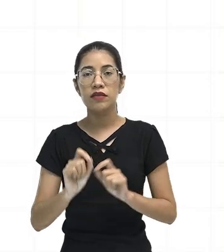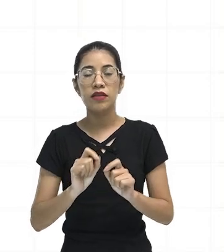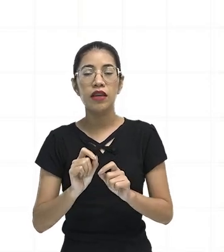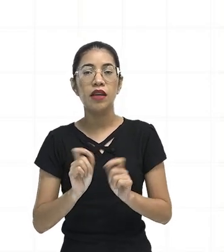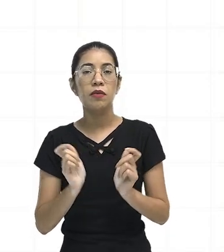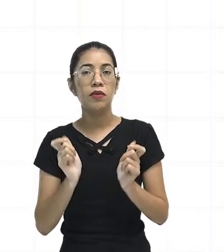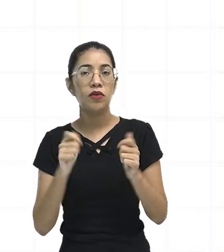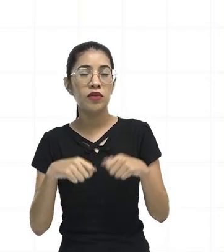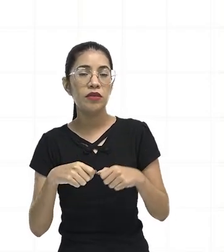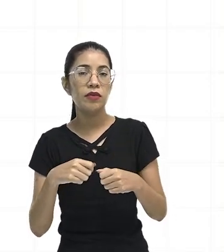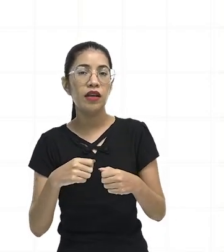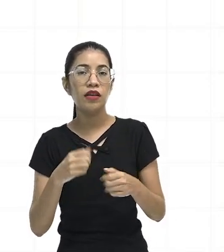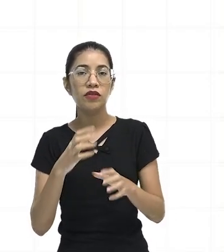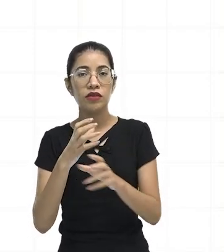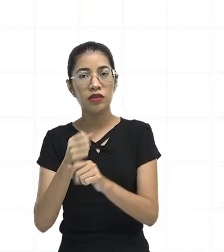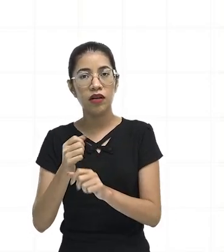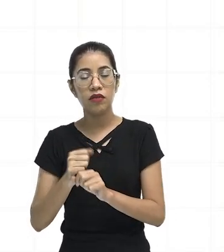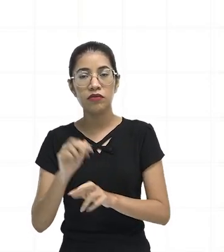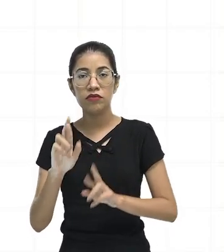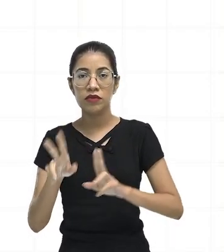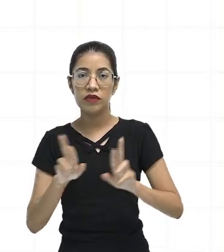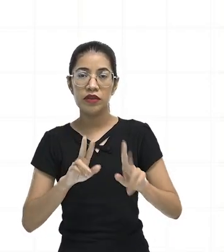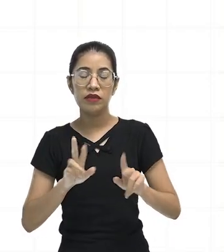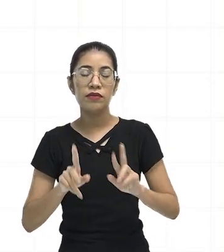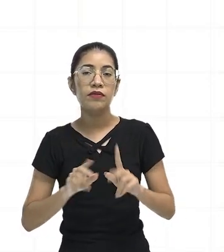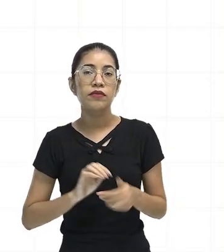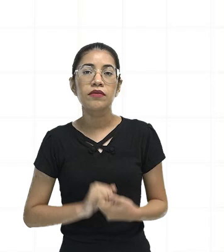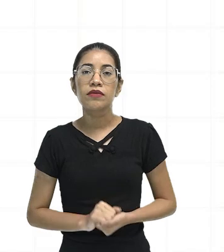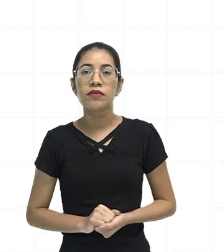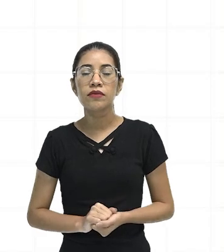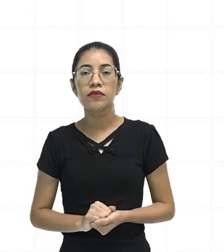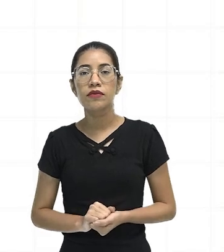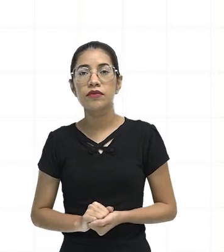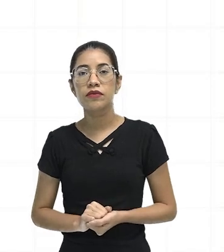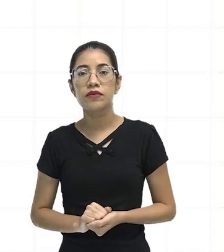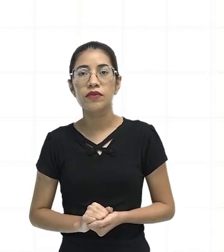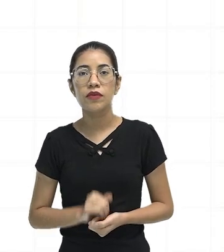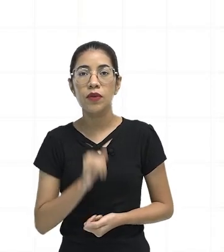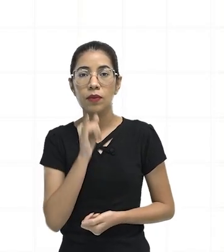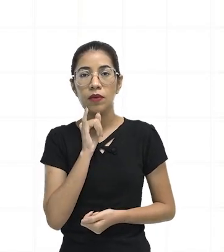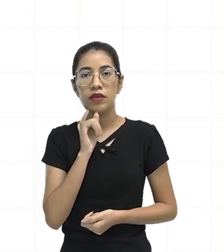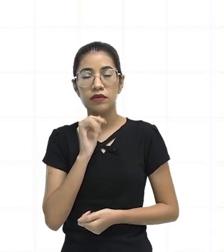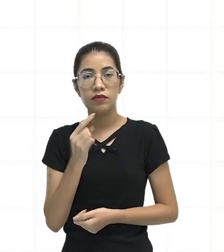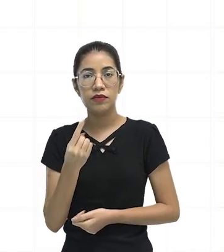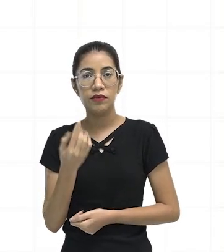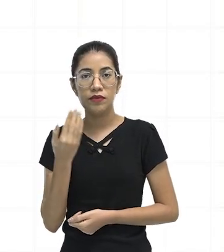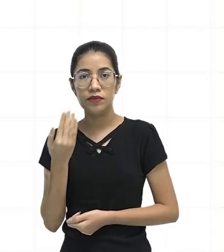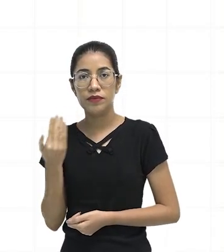possibilidades diferentes de realizar esse cálculo, tá bom? Vamos então aqui ao nosso primeiro exemplo.